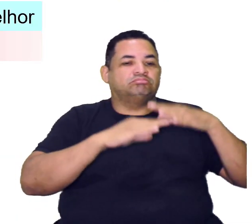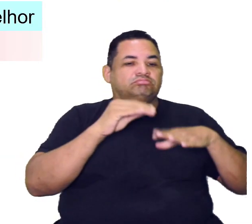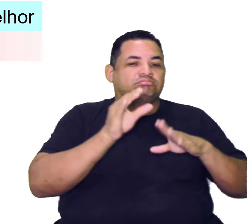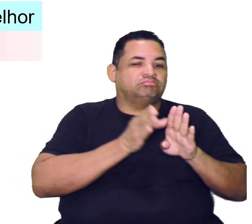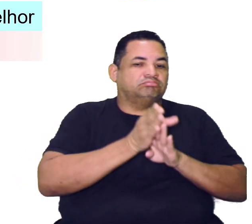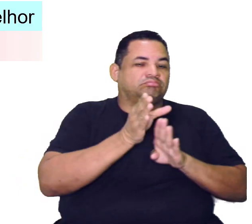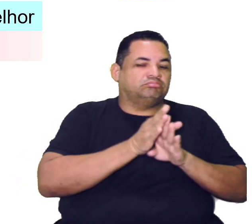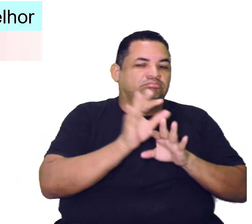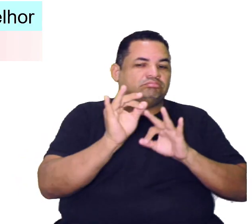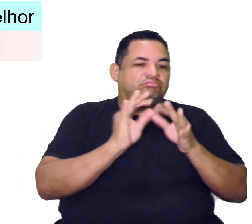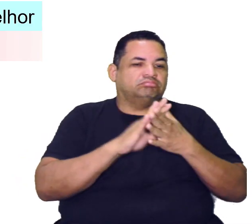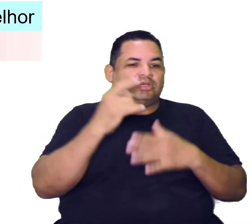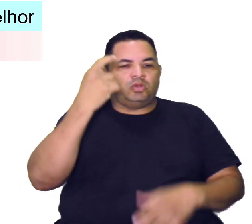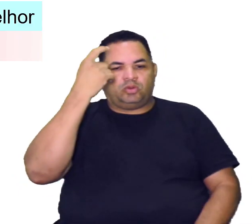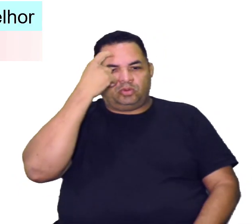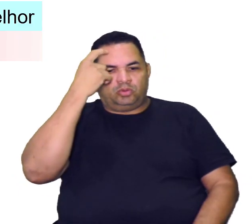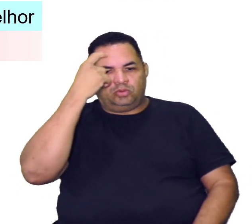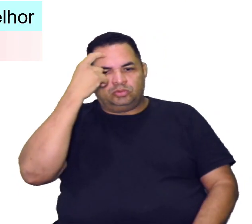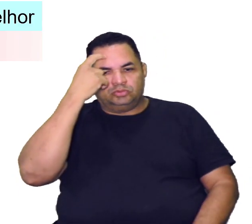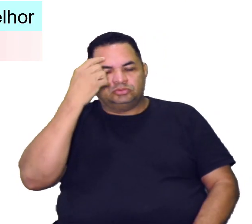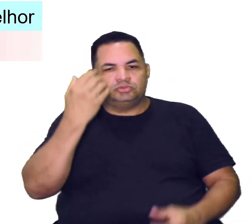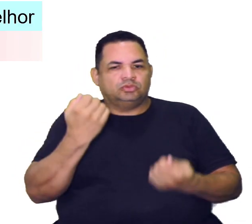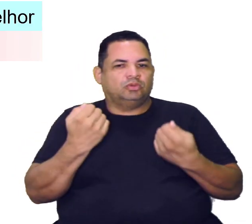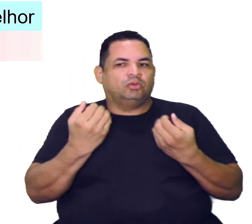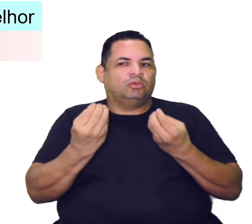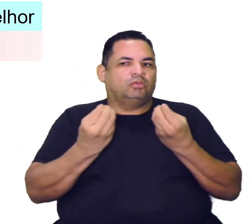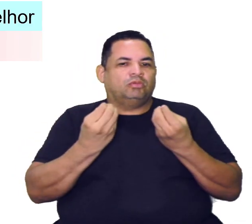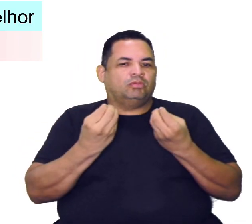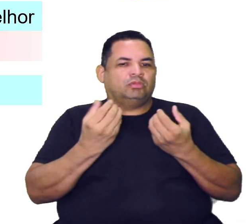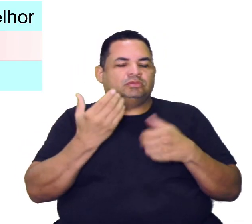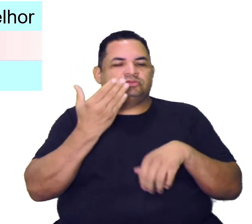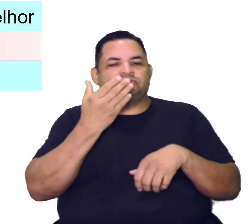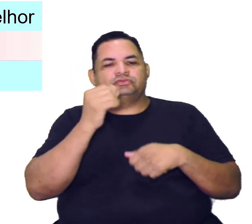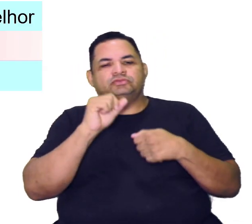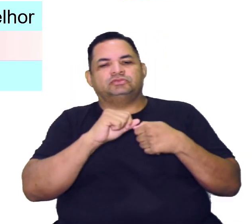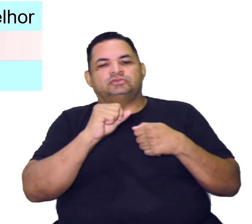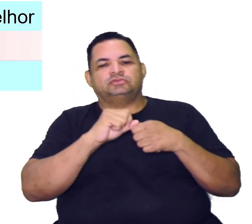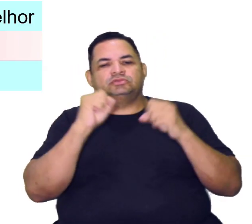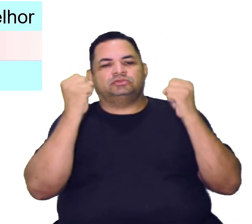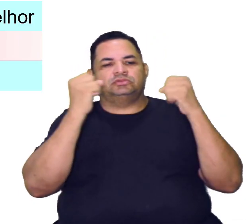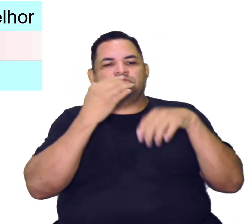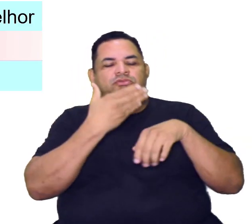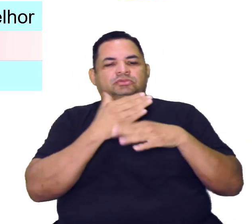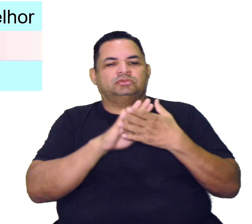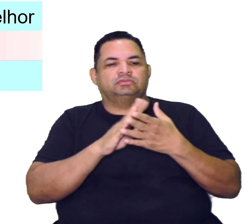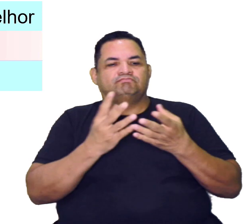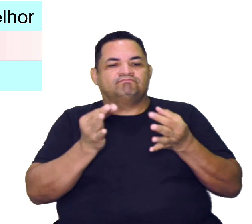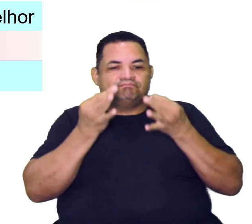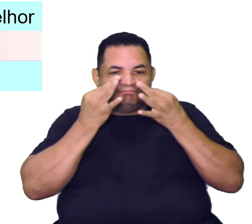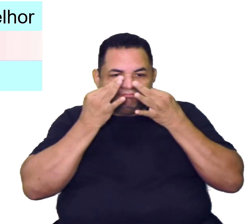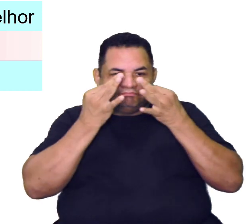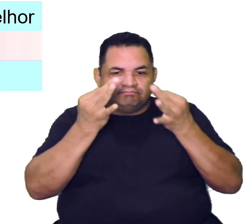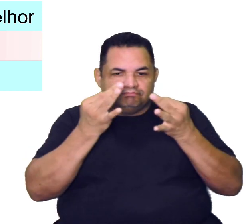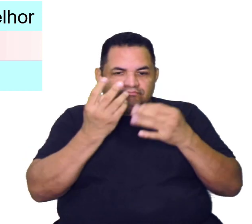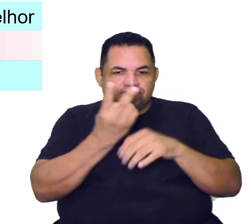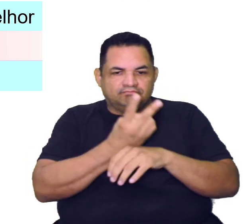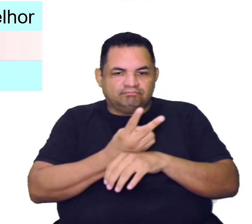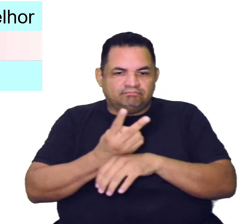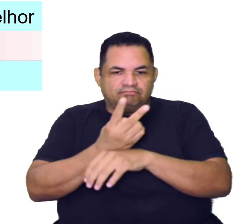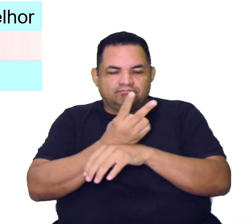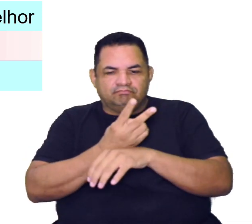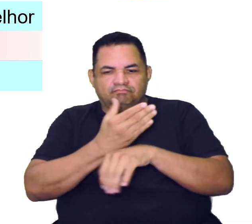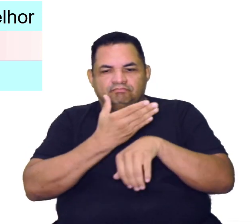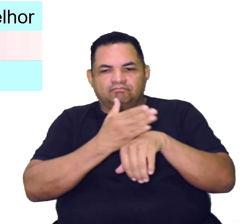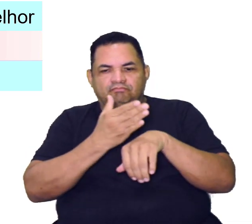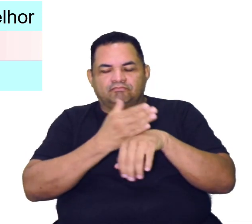Ser consciente aí do nível de atividade física que eu estou e ir progredindo. Ficar atento aí com relação a